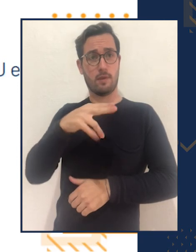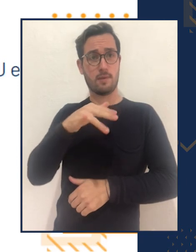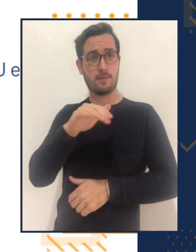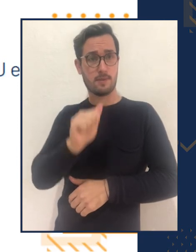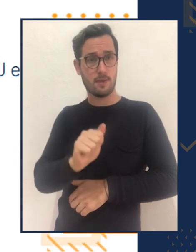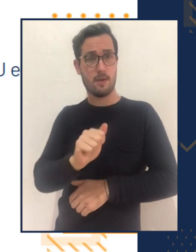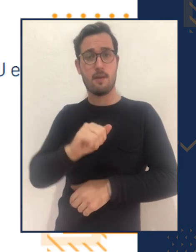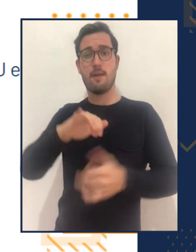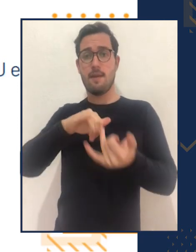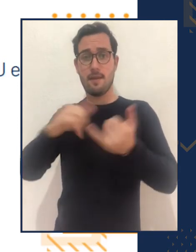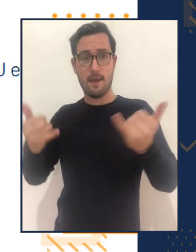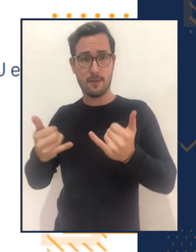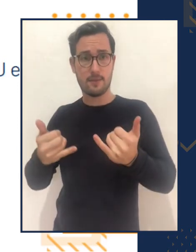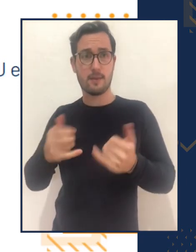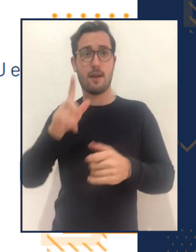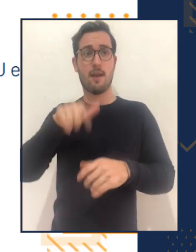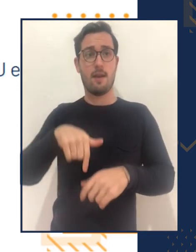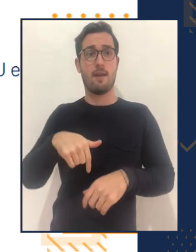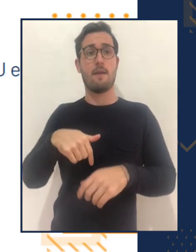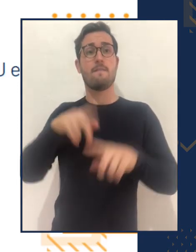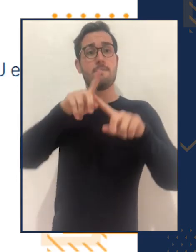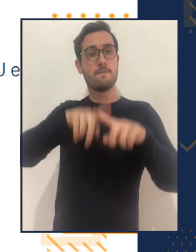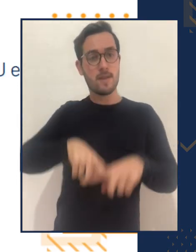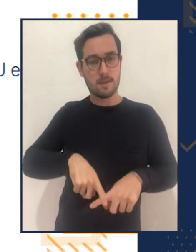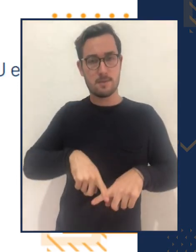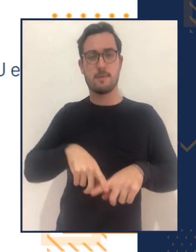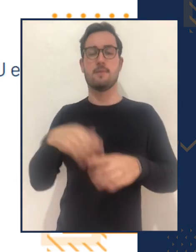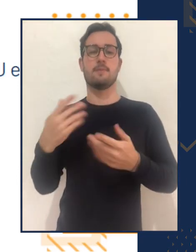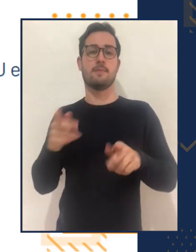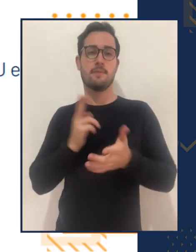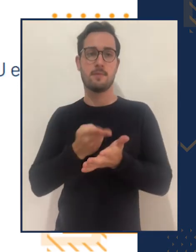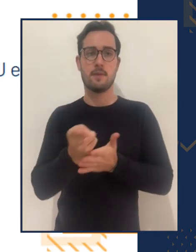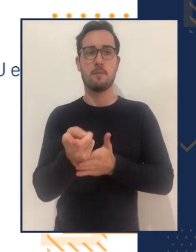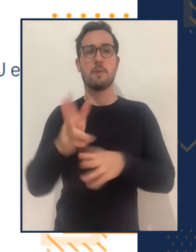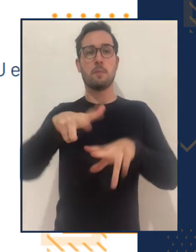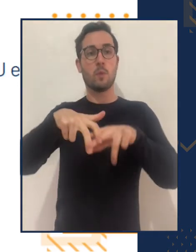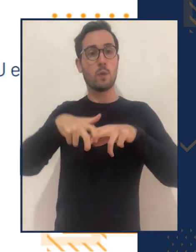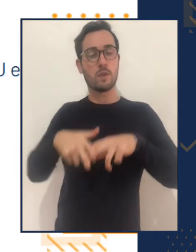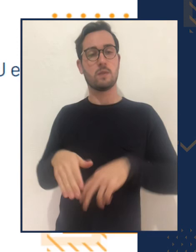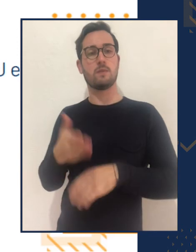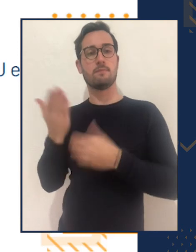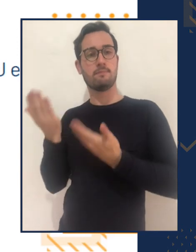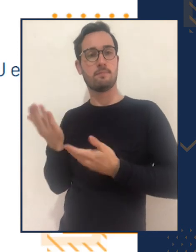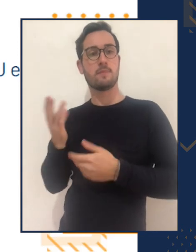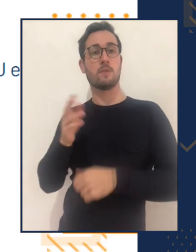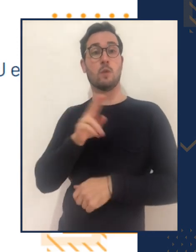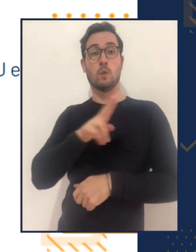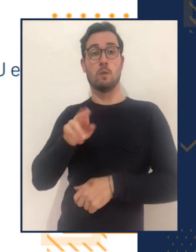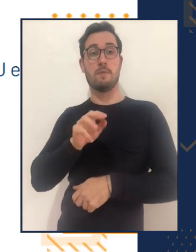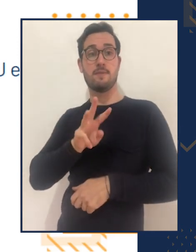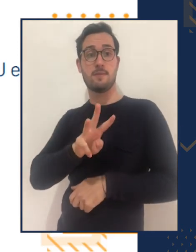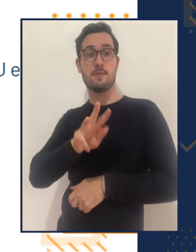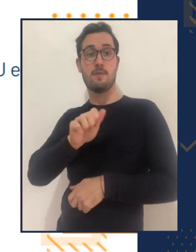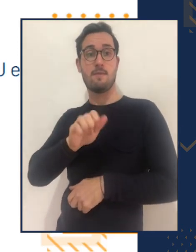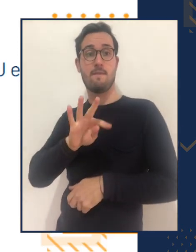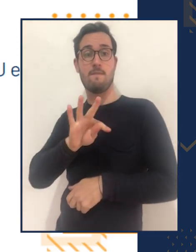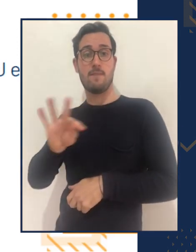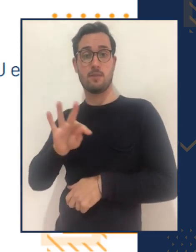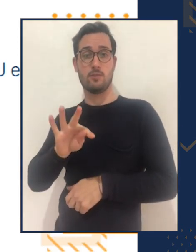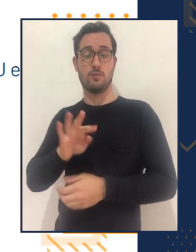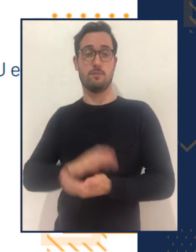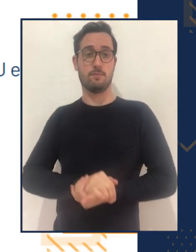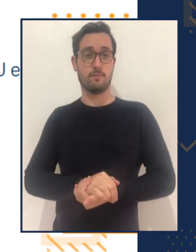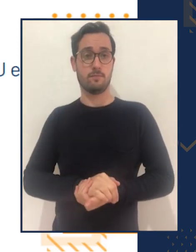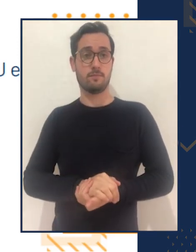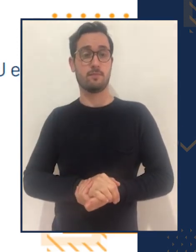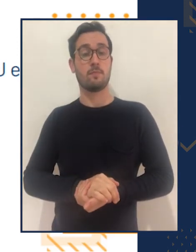então pela multiplicação da tensão vezes a corrente. Tensão em volts, corrente em amperes. Então isso vai nos dar em watts,